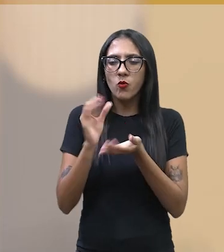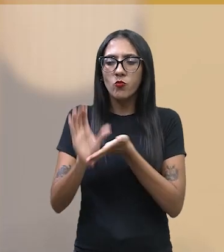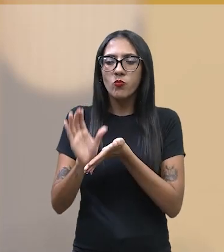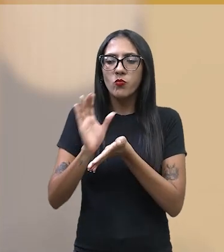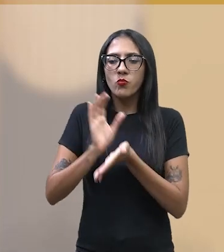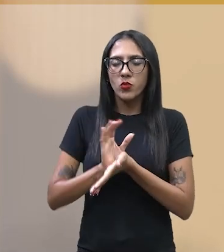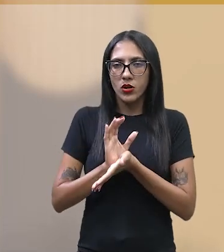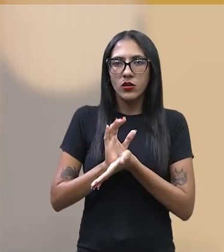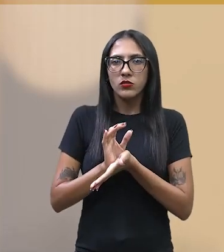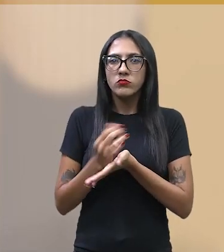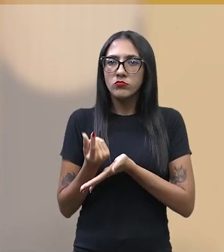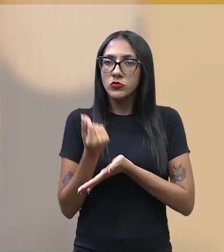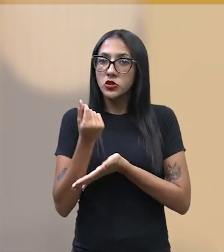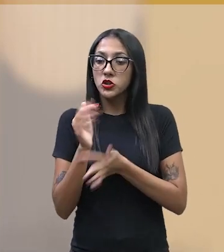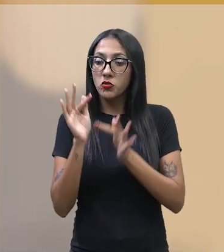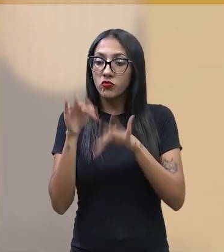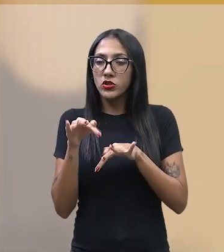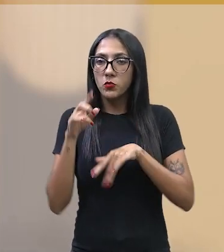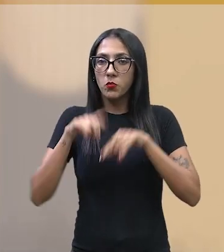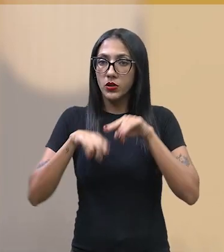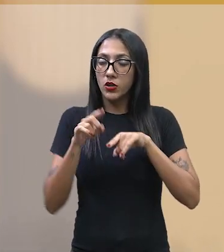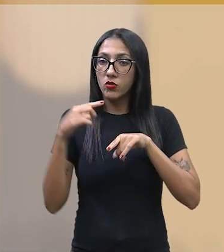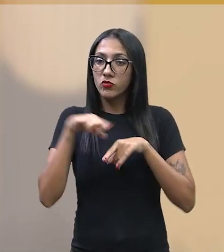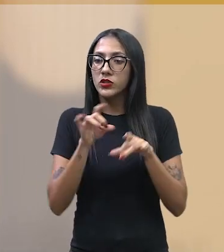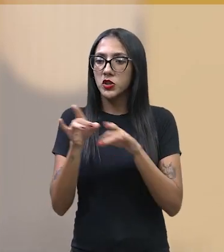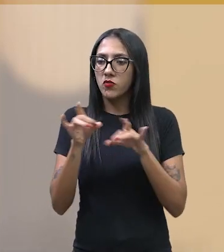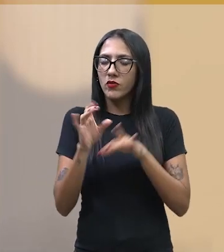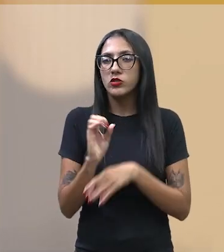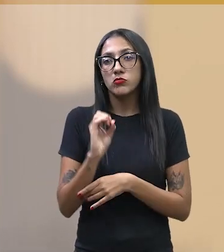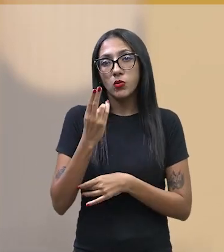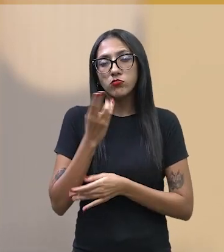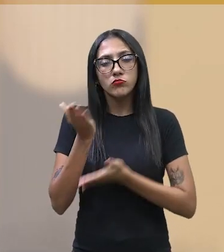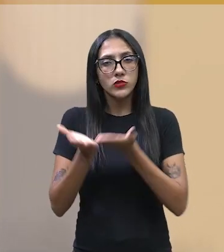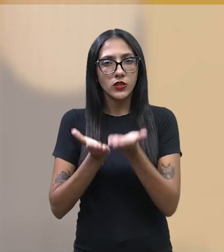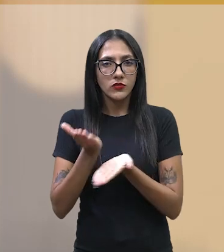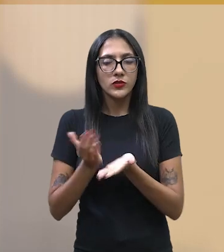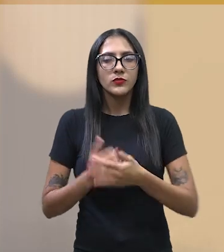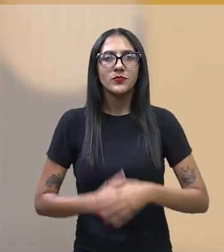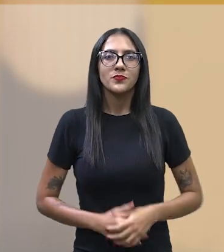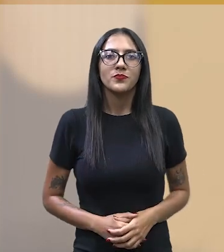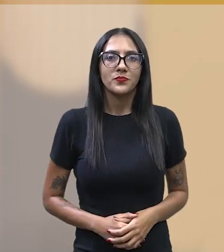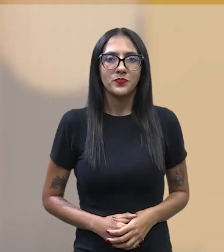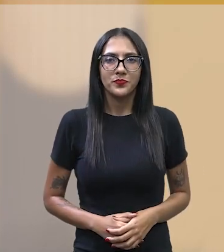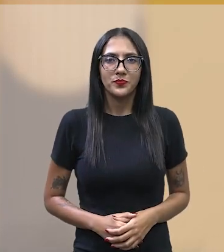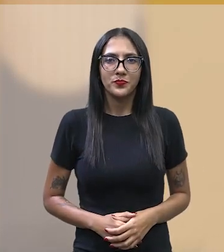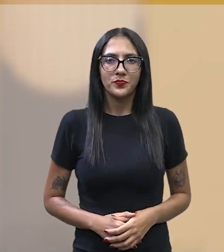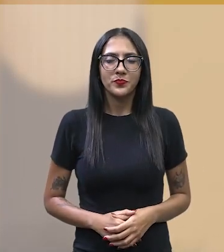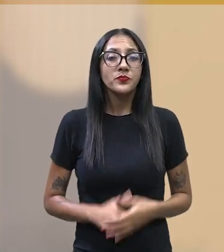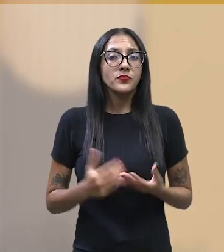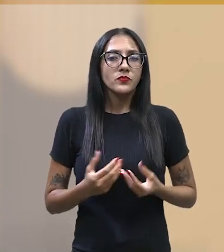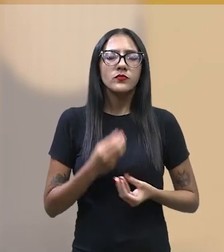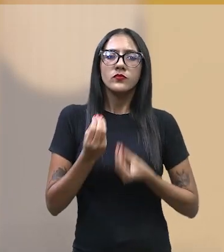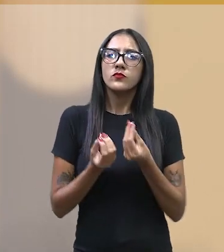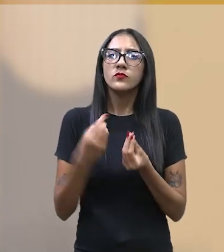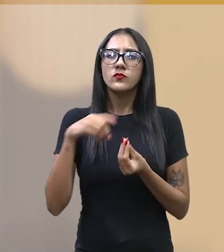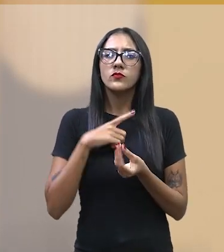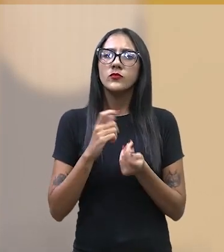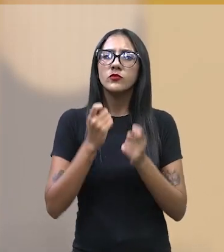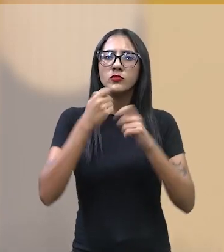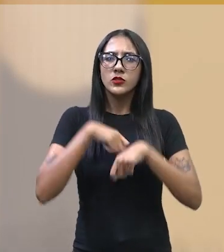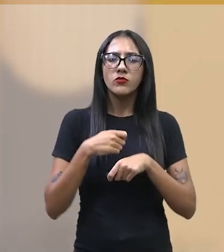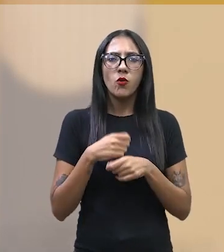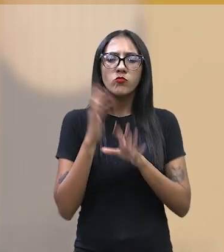relação ao preço de custo do seu produto ou de serviço. Então, primeiro, para calcular o preço de venda, o que a gente precisa